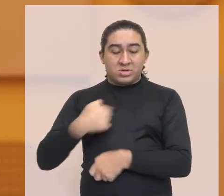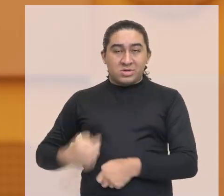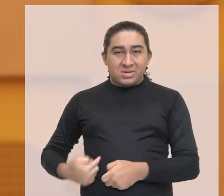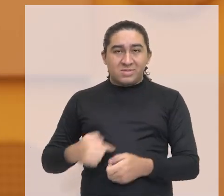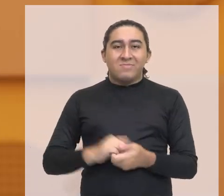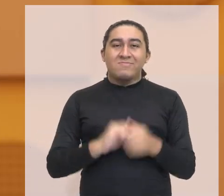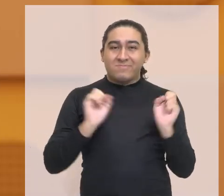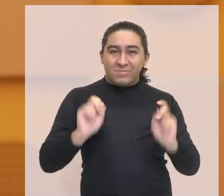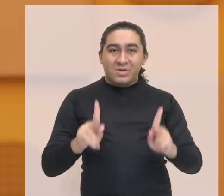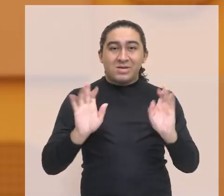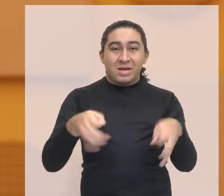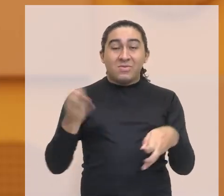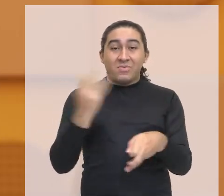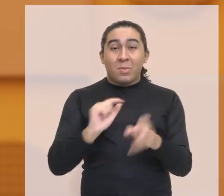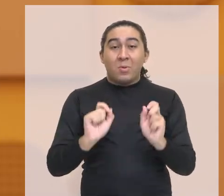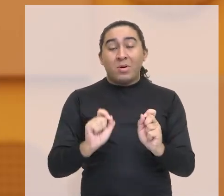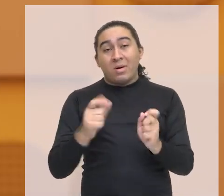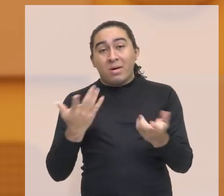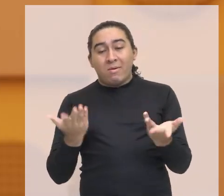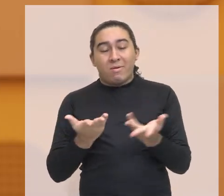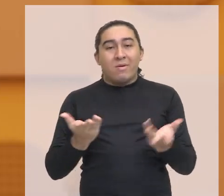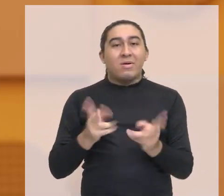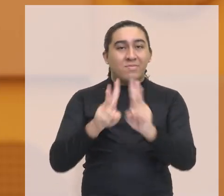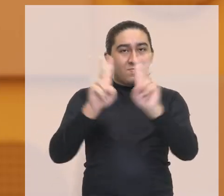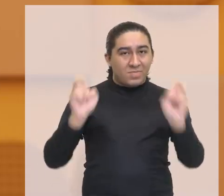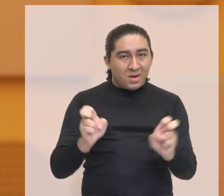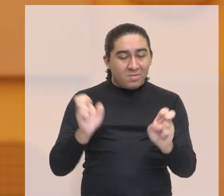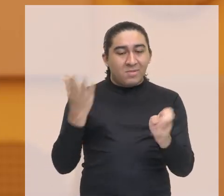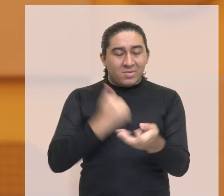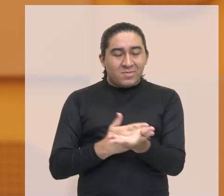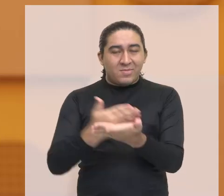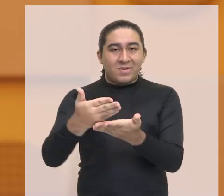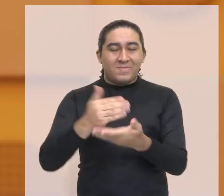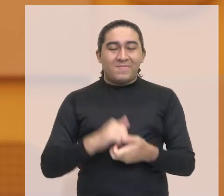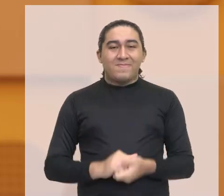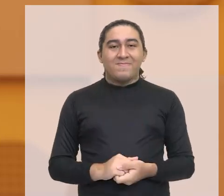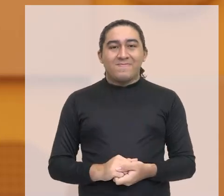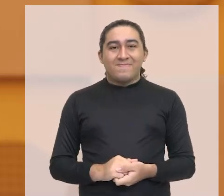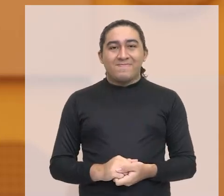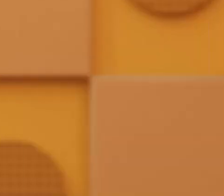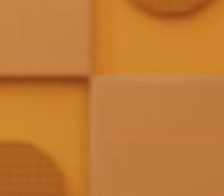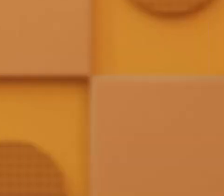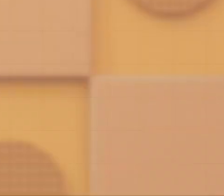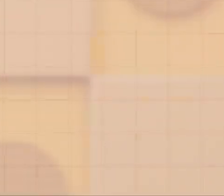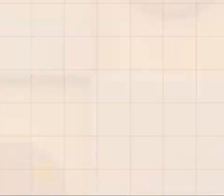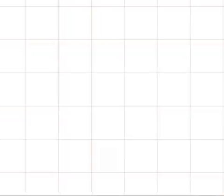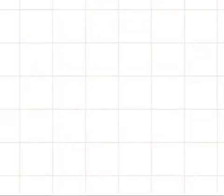chinês. Beleza? Então, galera, sem mais conversas, sem mais delongas, vamos à nossa aula.